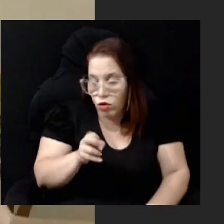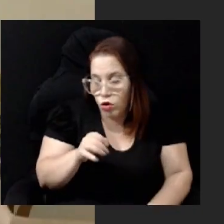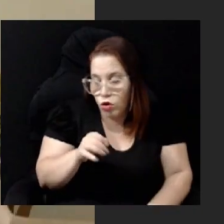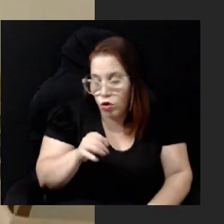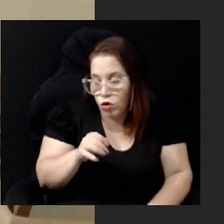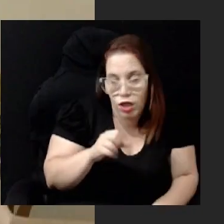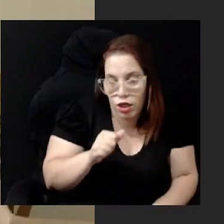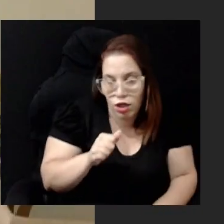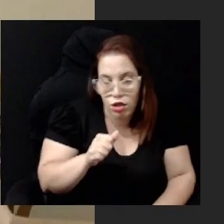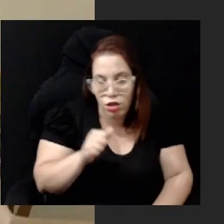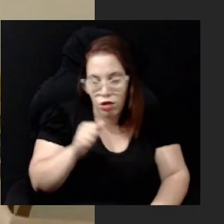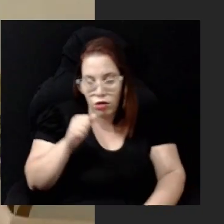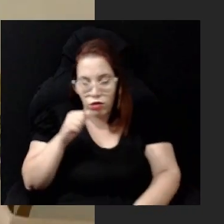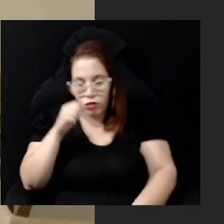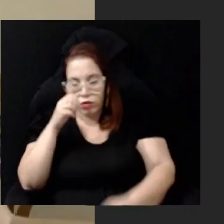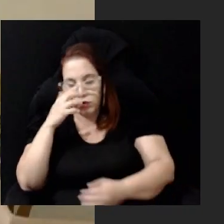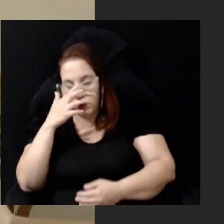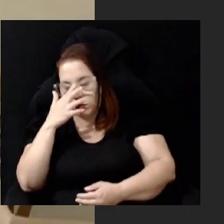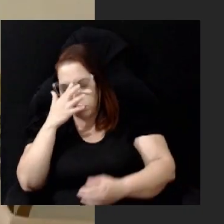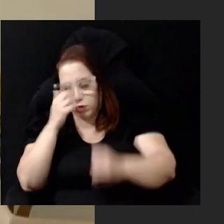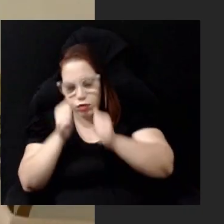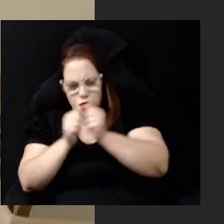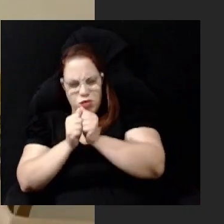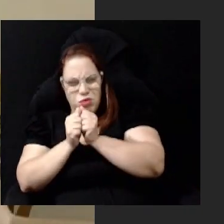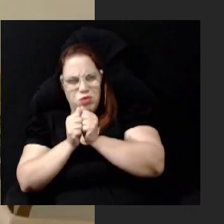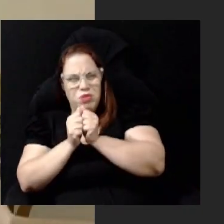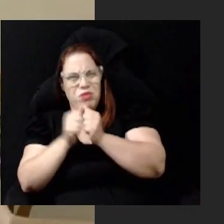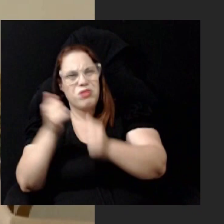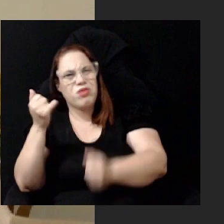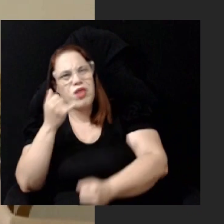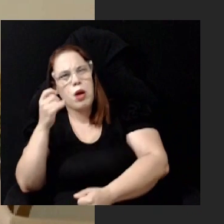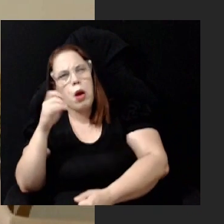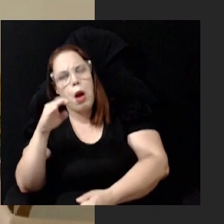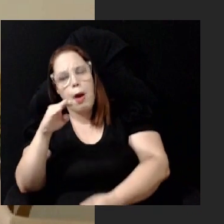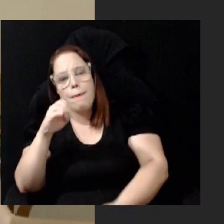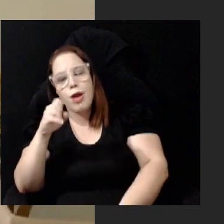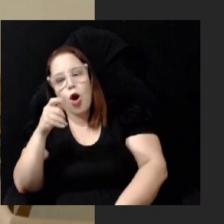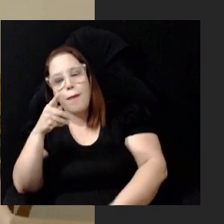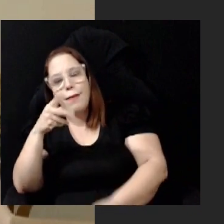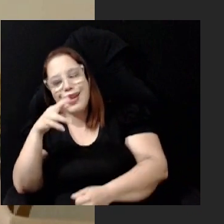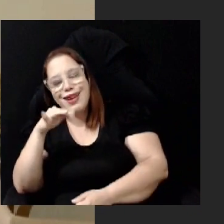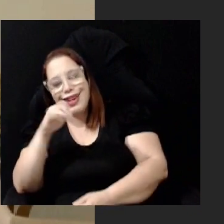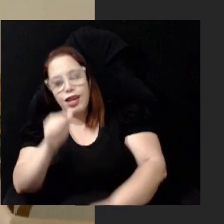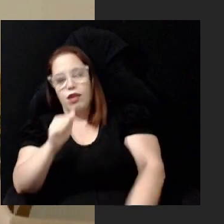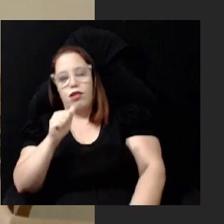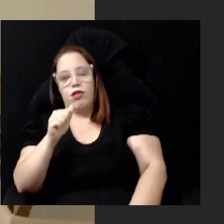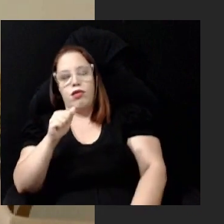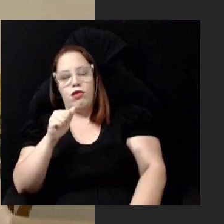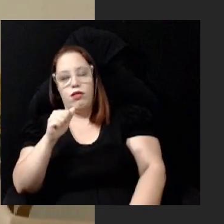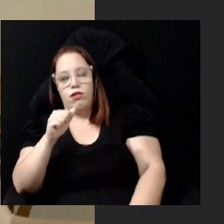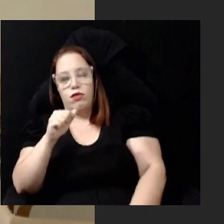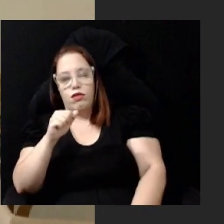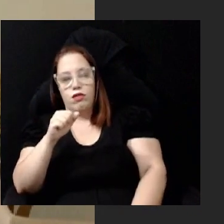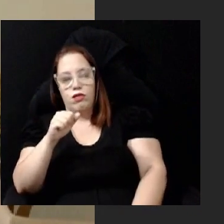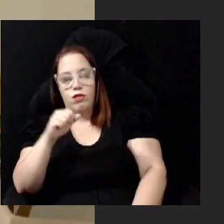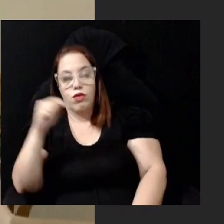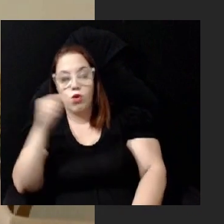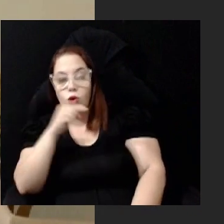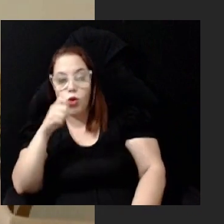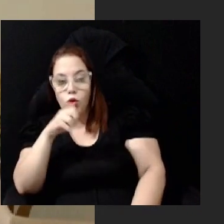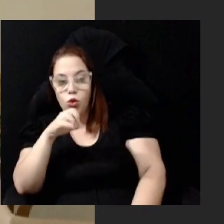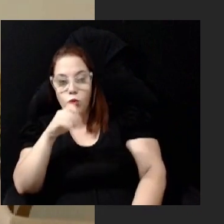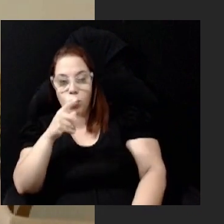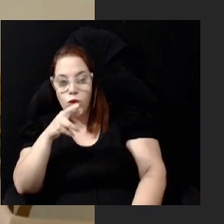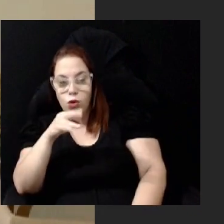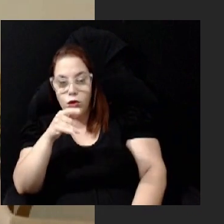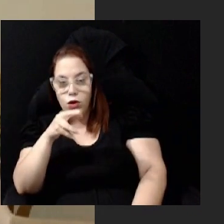ortopedista, né? Porque é fundamental a biópsia, e quem vai fazer a biópsia vai ser ou o ortopedista ou,